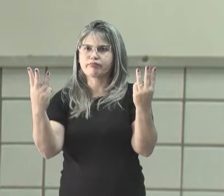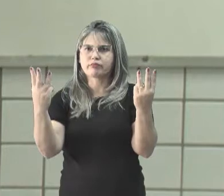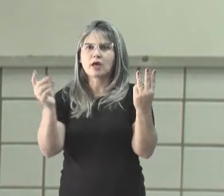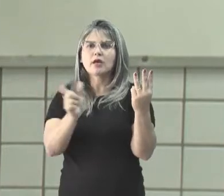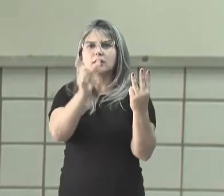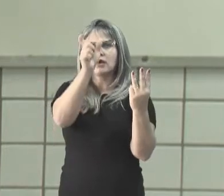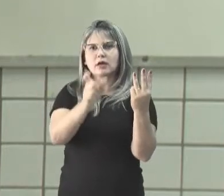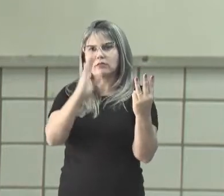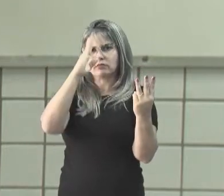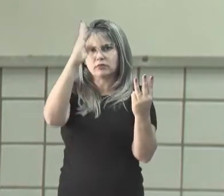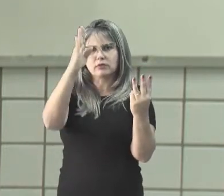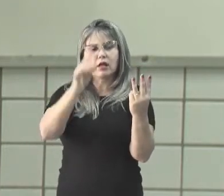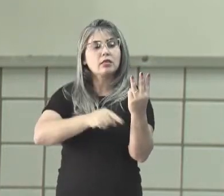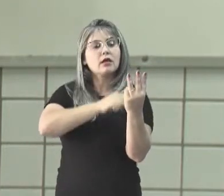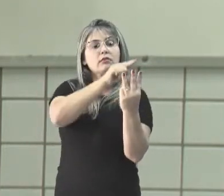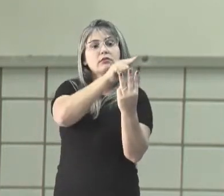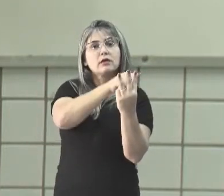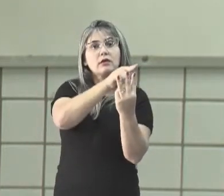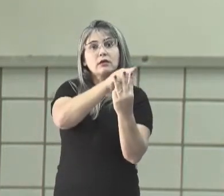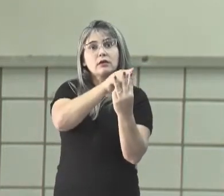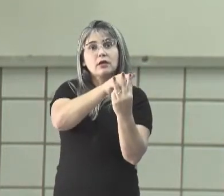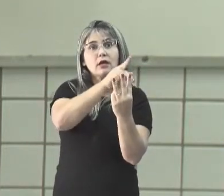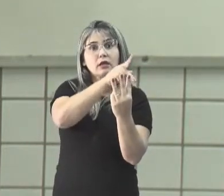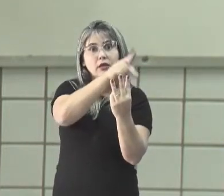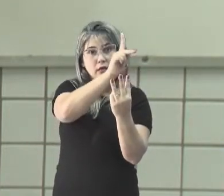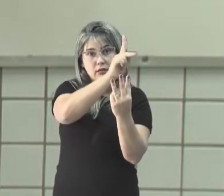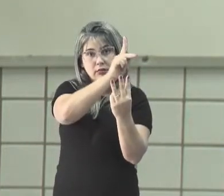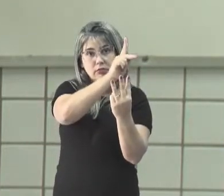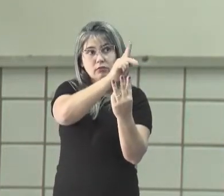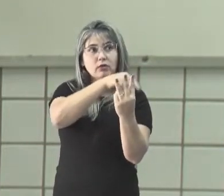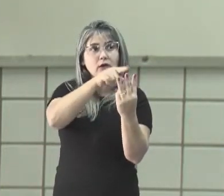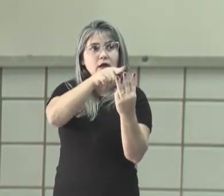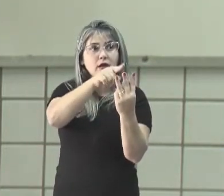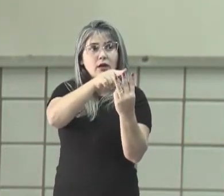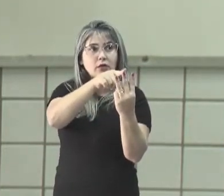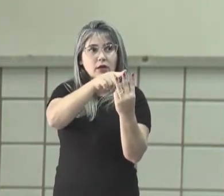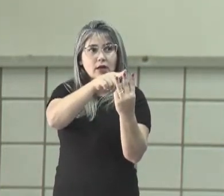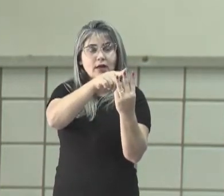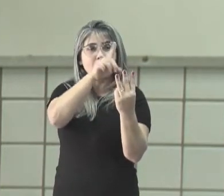mili. Quilo, hecto, deca, deci, centi,